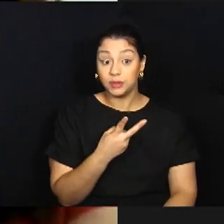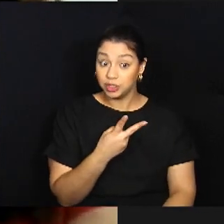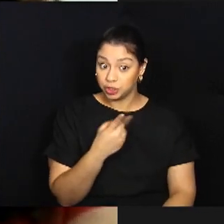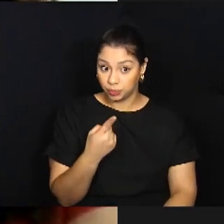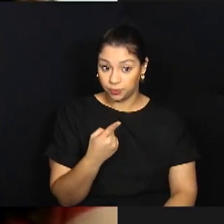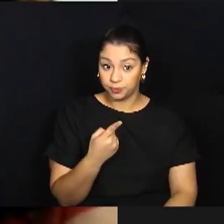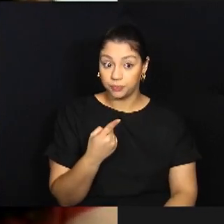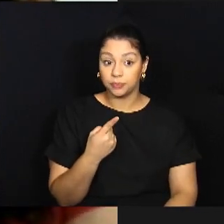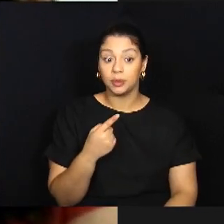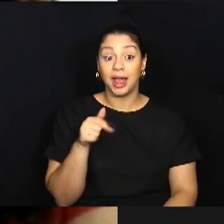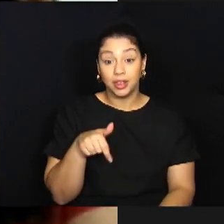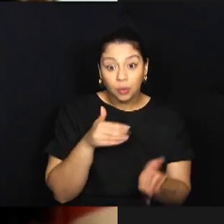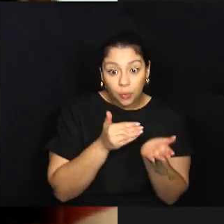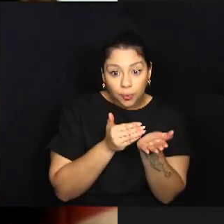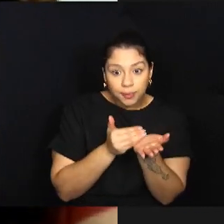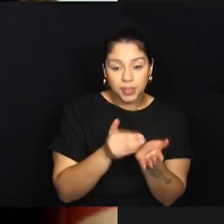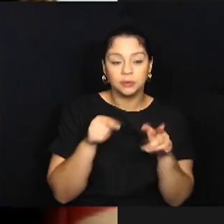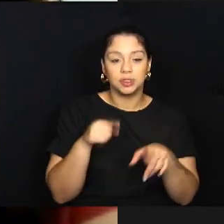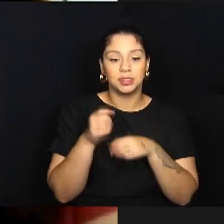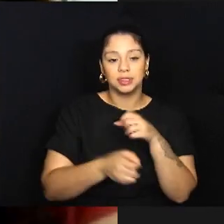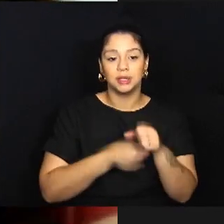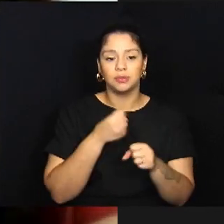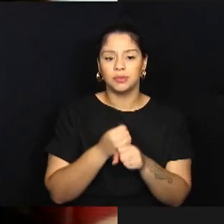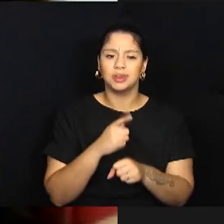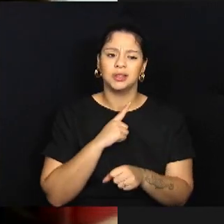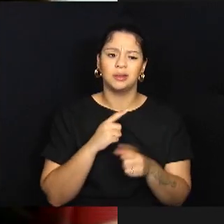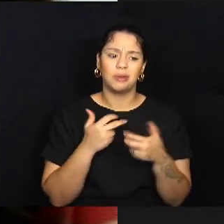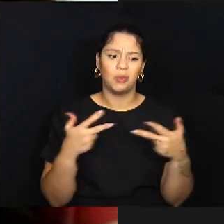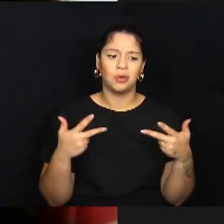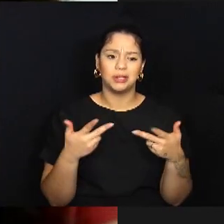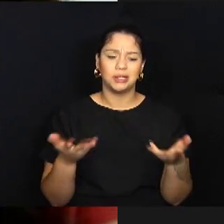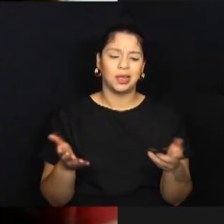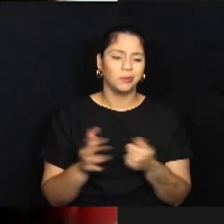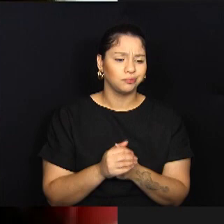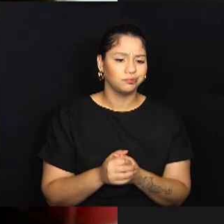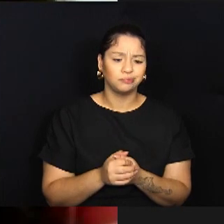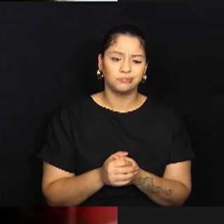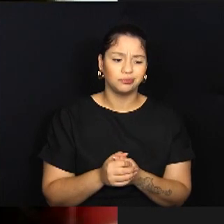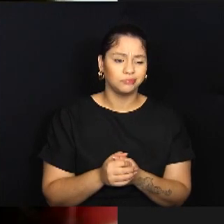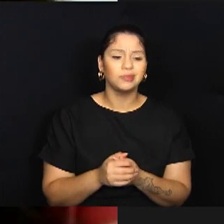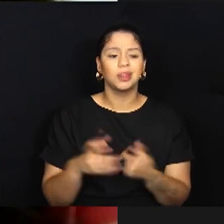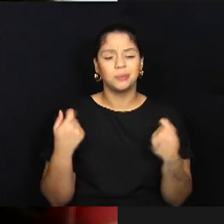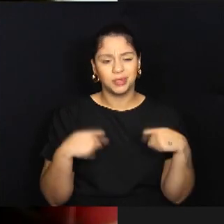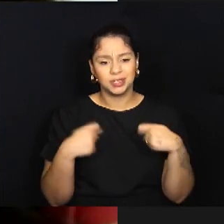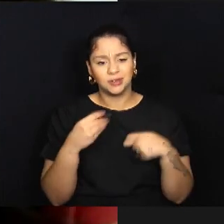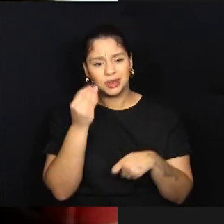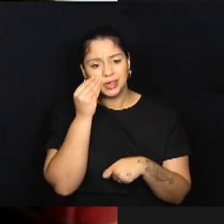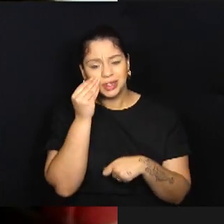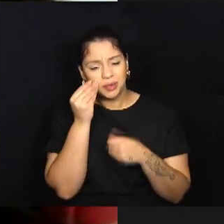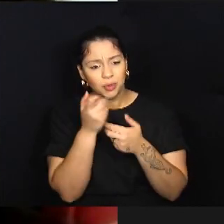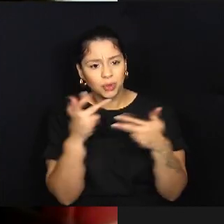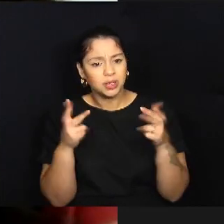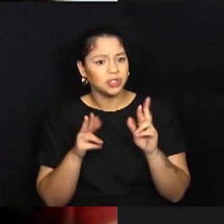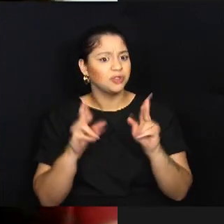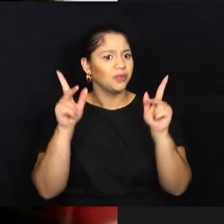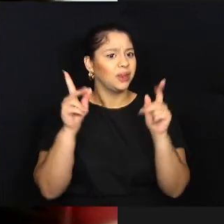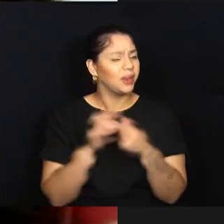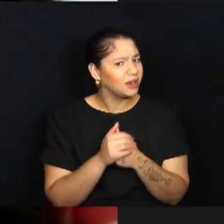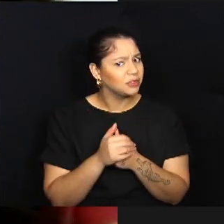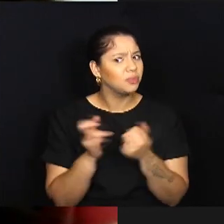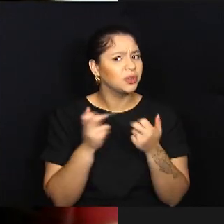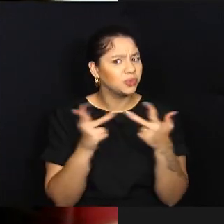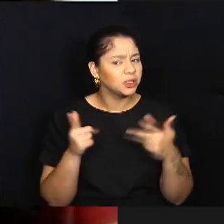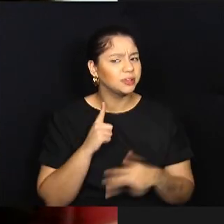até o início desse ano. E aí tem uma hora que você fala, olha, acho que está na hora de tentar fazer algo diferente, talvez algo que eu queira